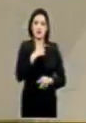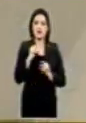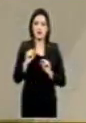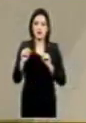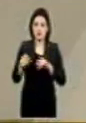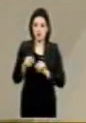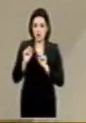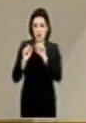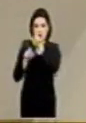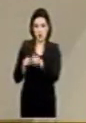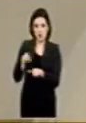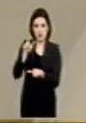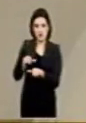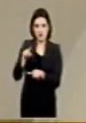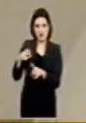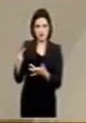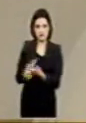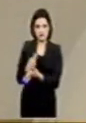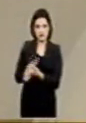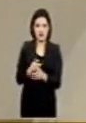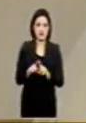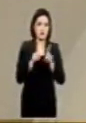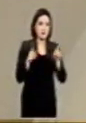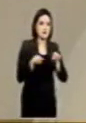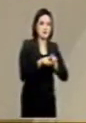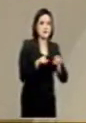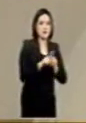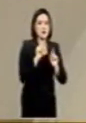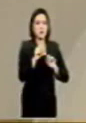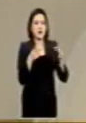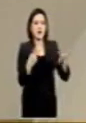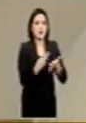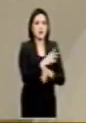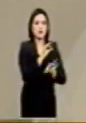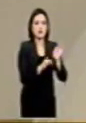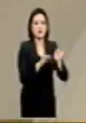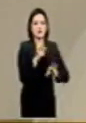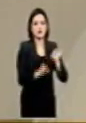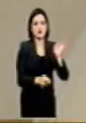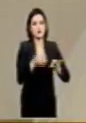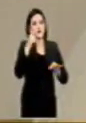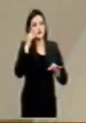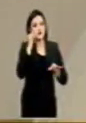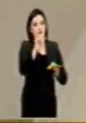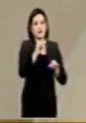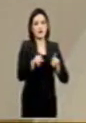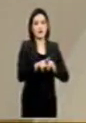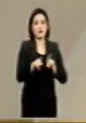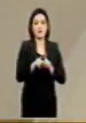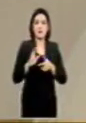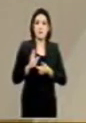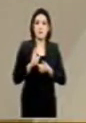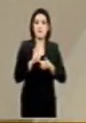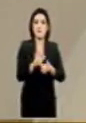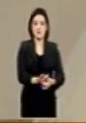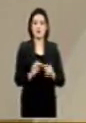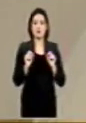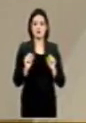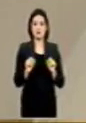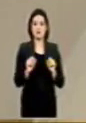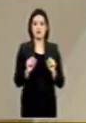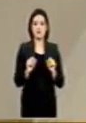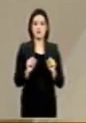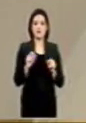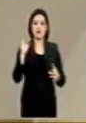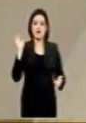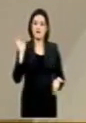como irregular e a consequência jurídica que almeja combater e aponte, ao menos de forma indiciária, a